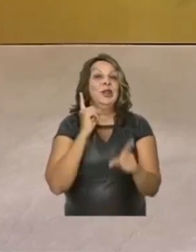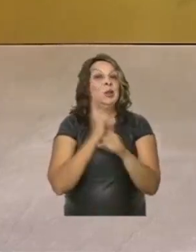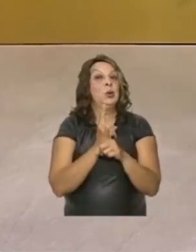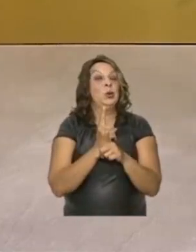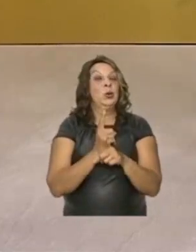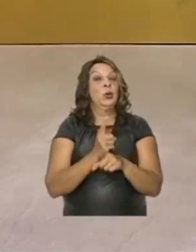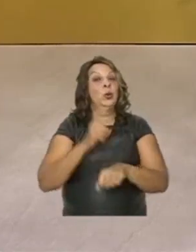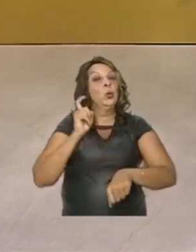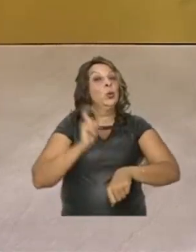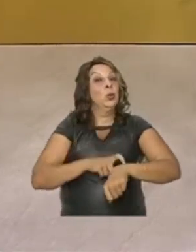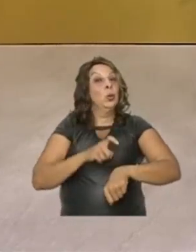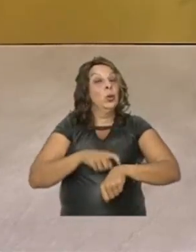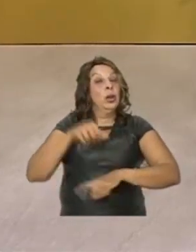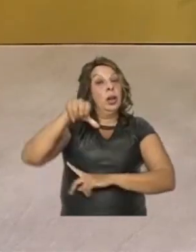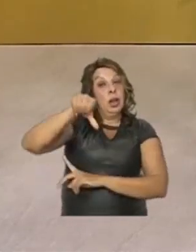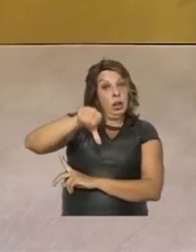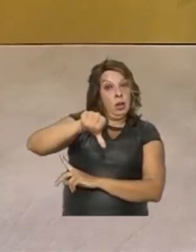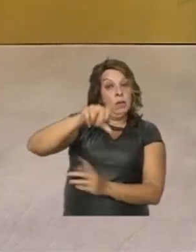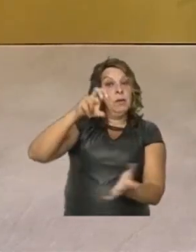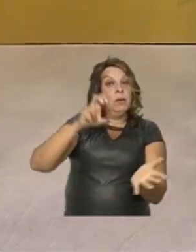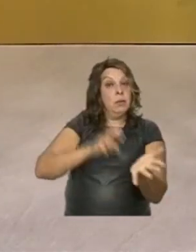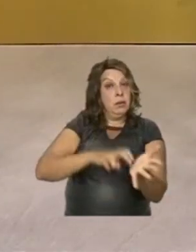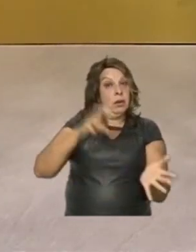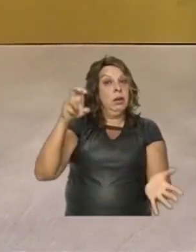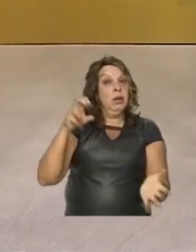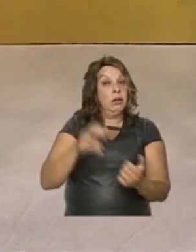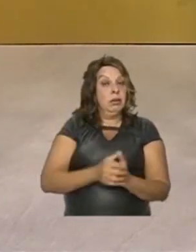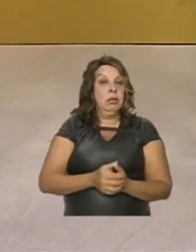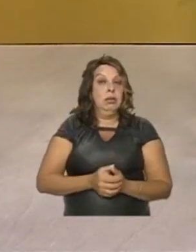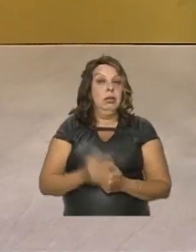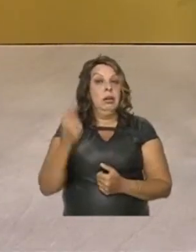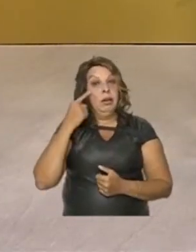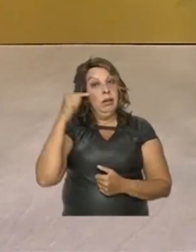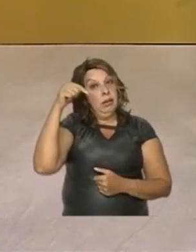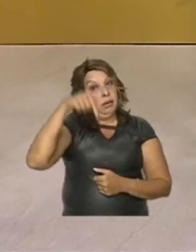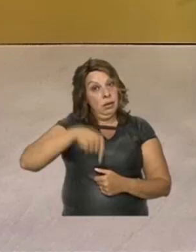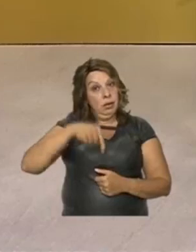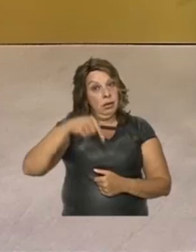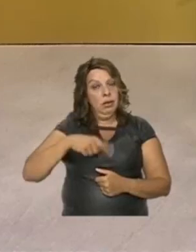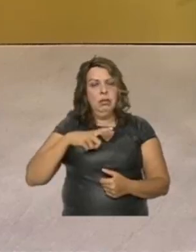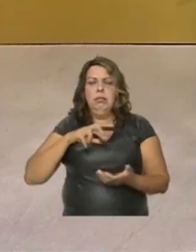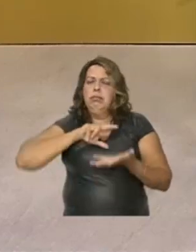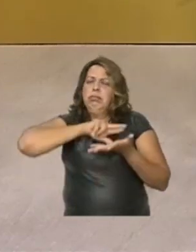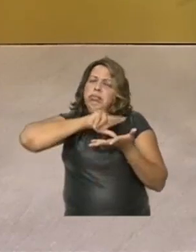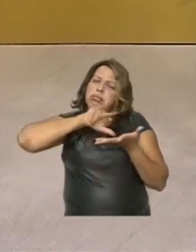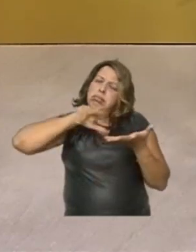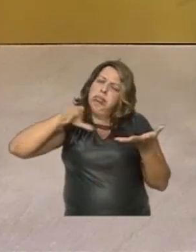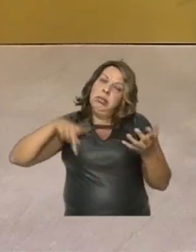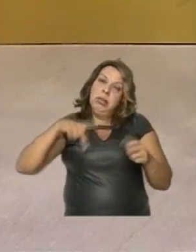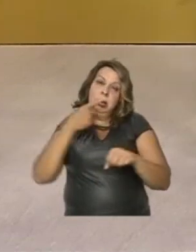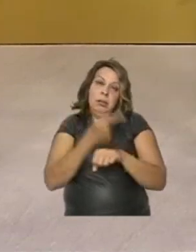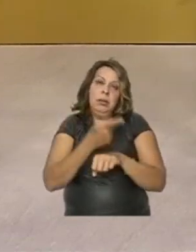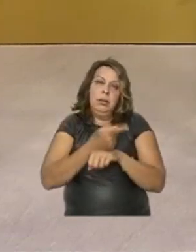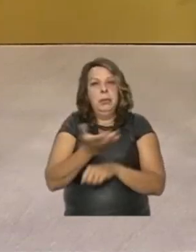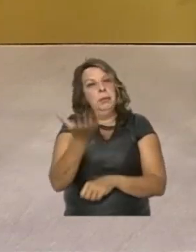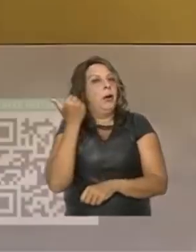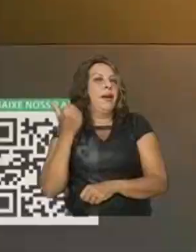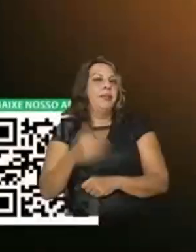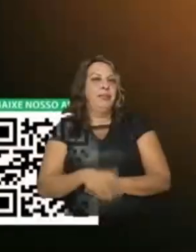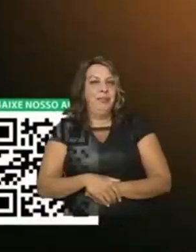está marcado sempre a partir das 9 horas da manhã. Então a gente se vê aqui para um domingo recheado de prêmios. Então dá uma